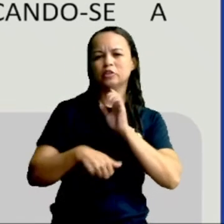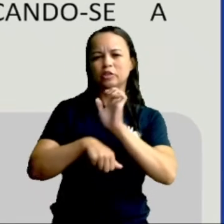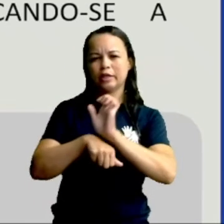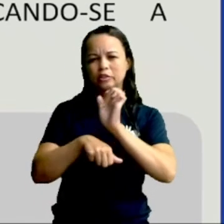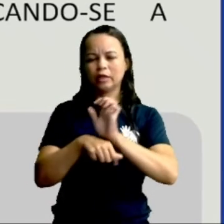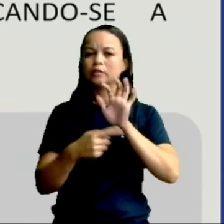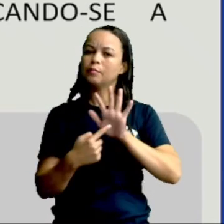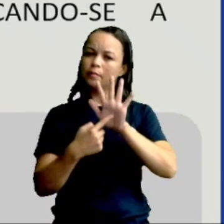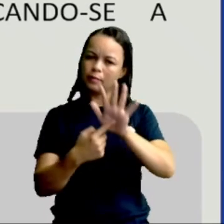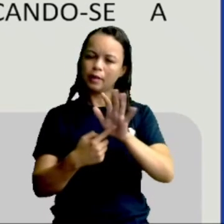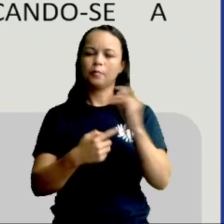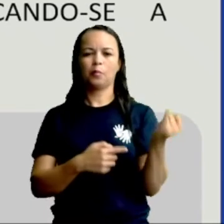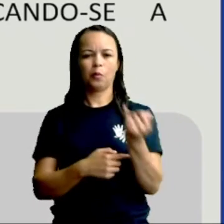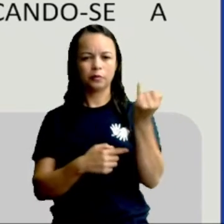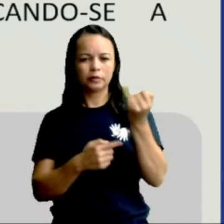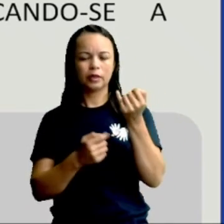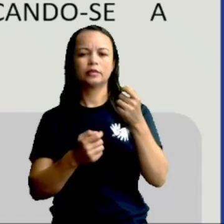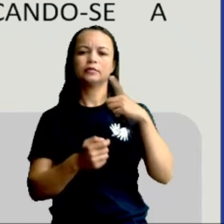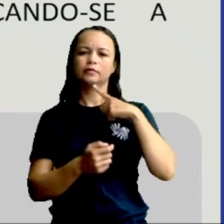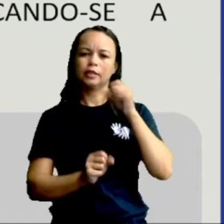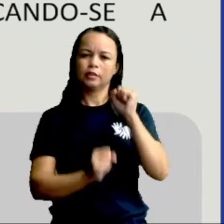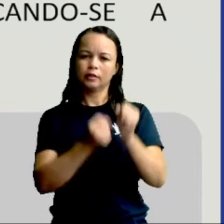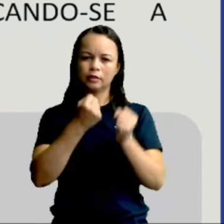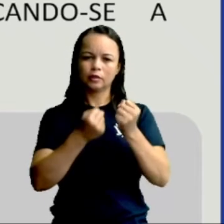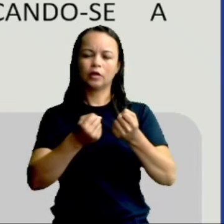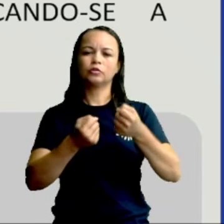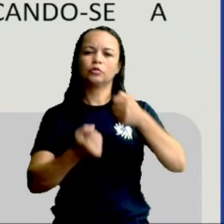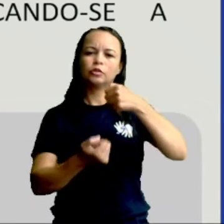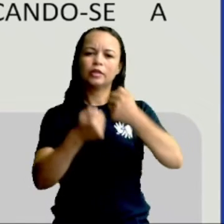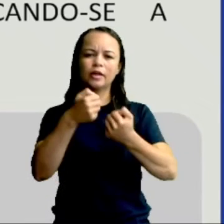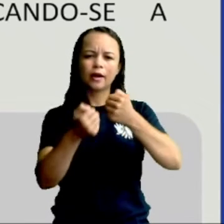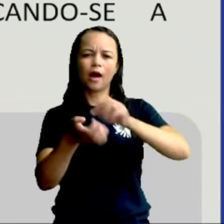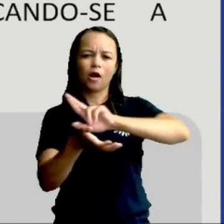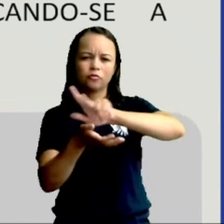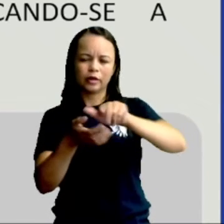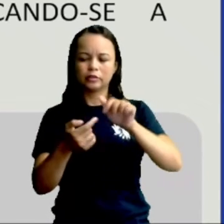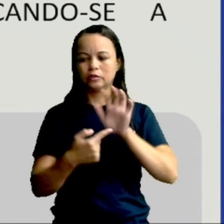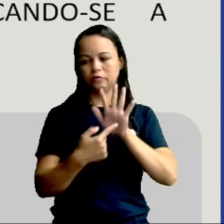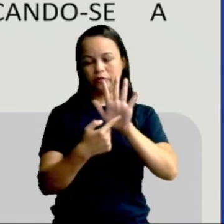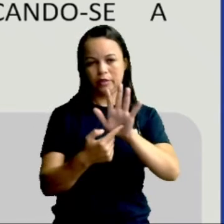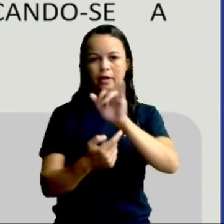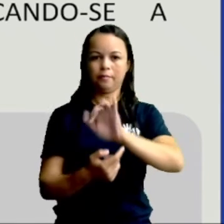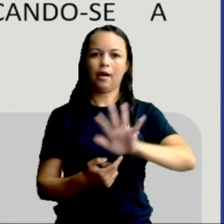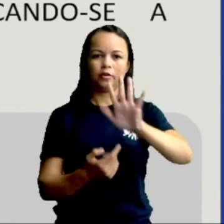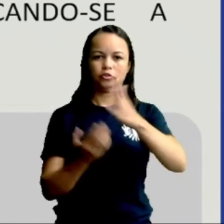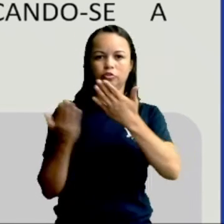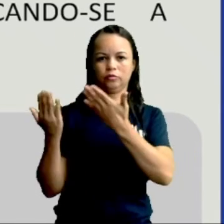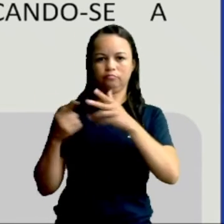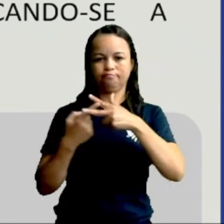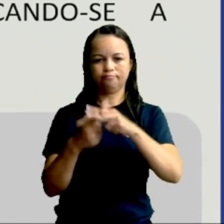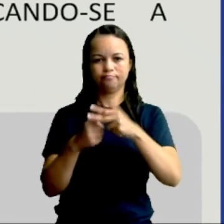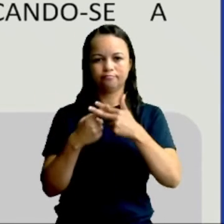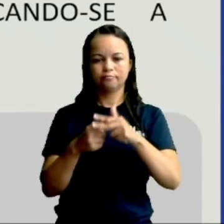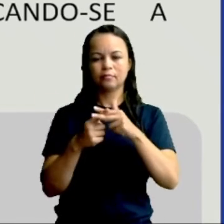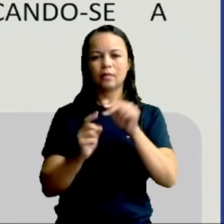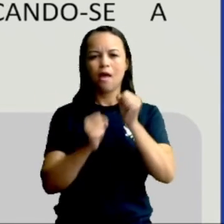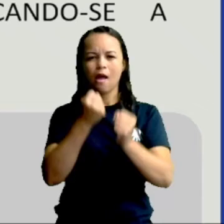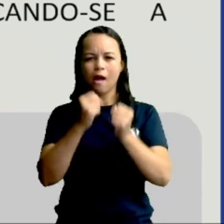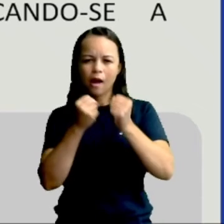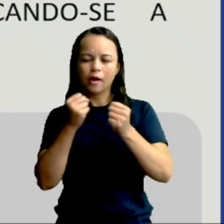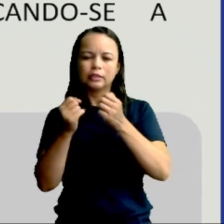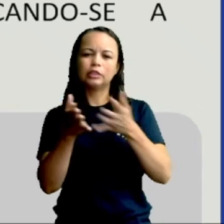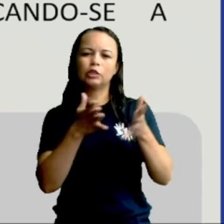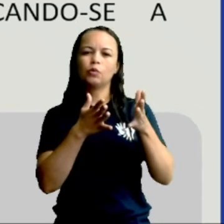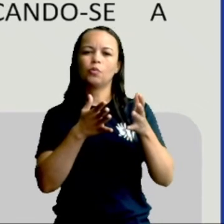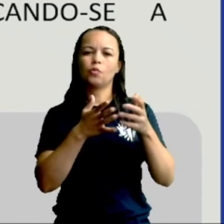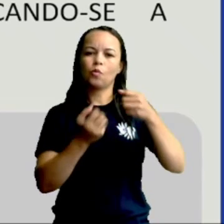importantes, destacando-se a automobilística. E aí você vê uma fábrica fazendo a montagem de um automóvel,